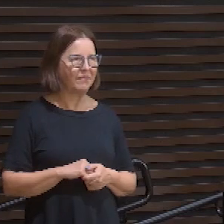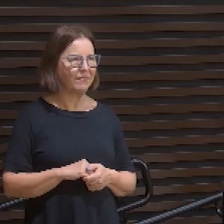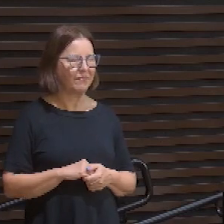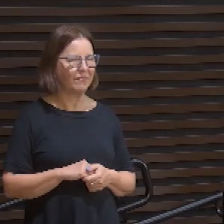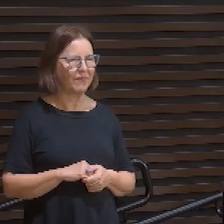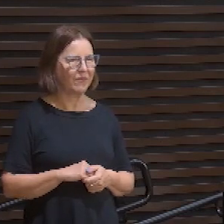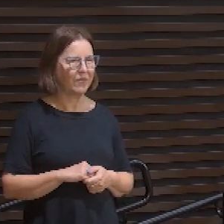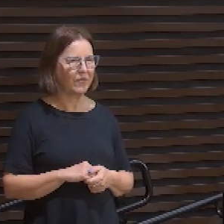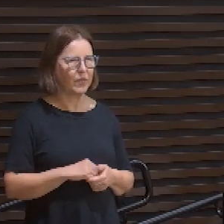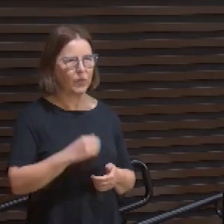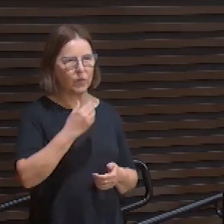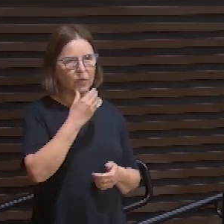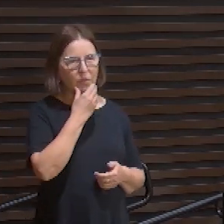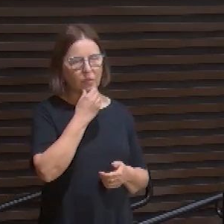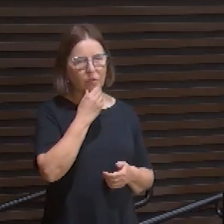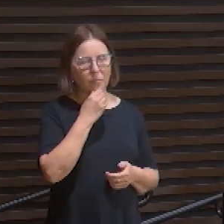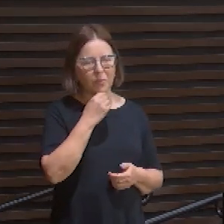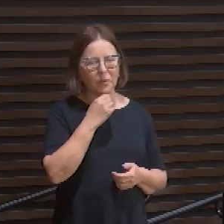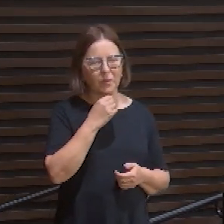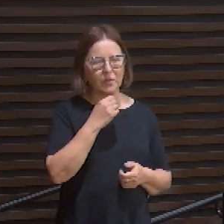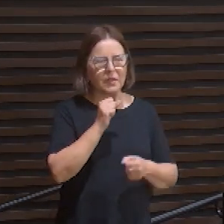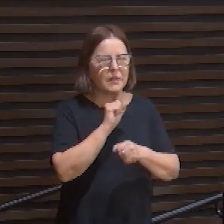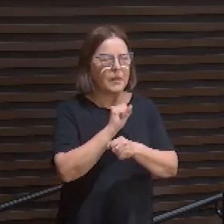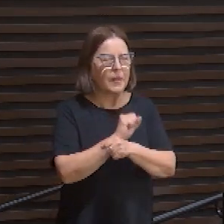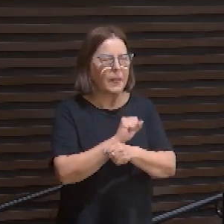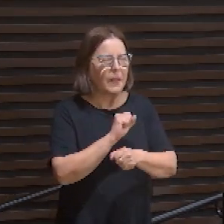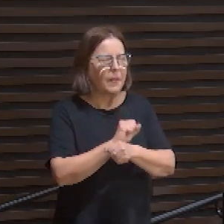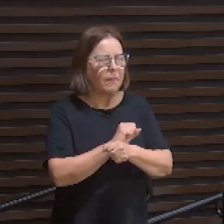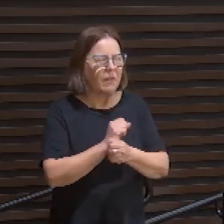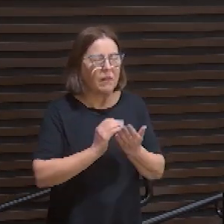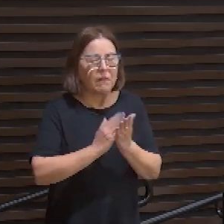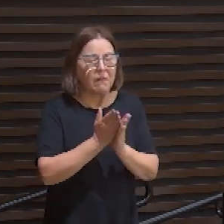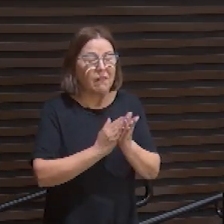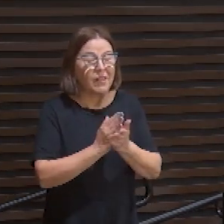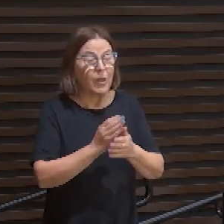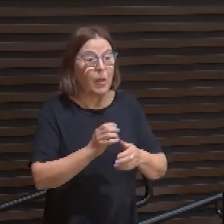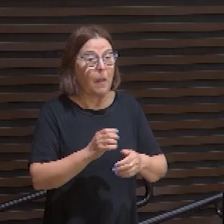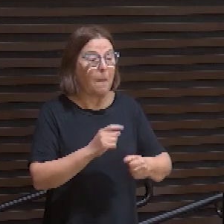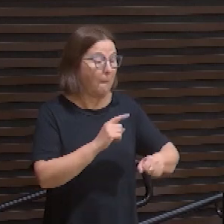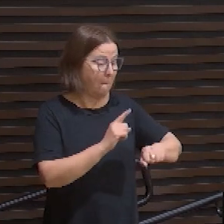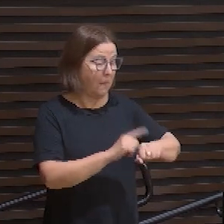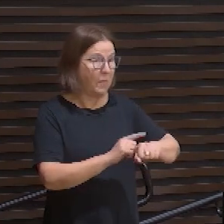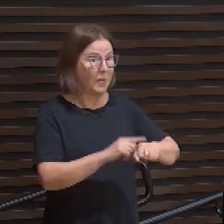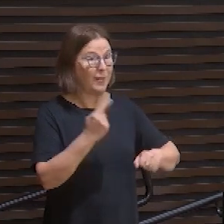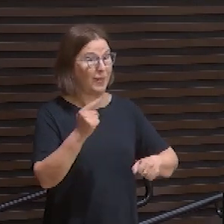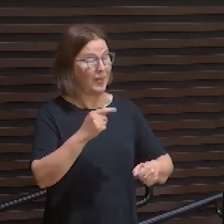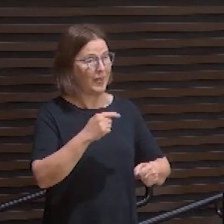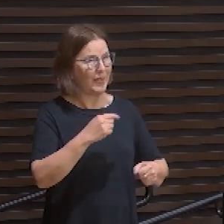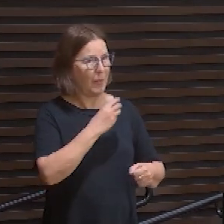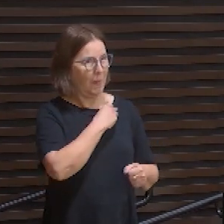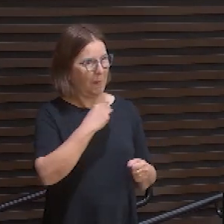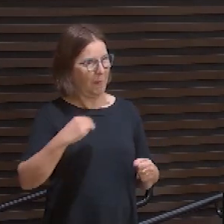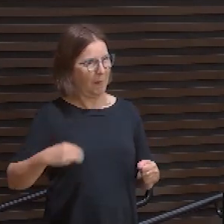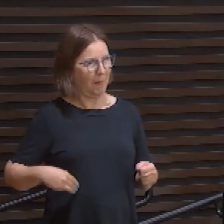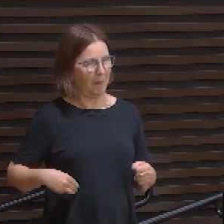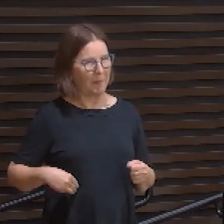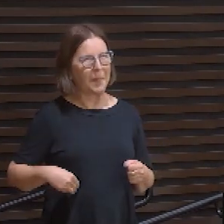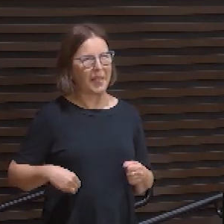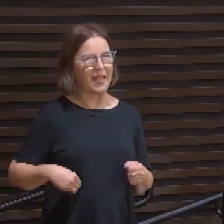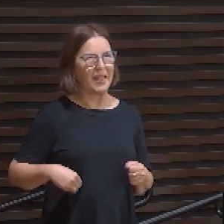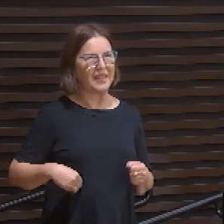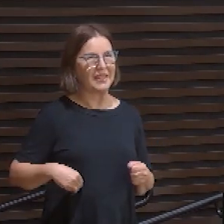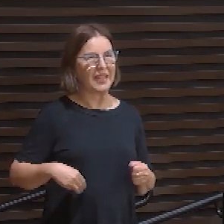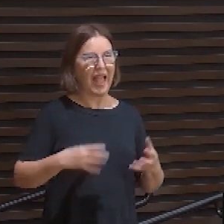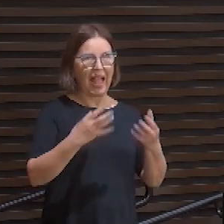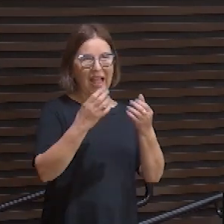Ele tinha esperado ansiosamente pelo momento em que o seu mestre o reconheceria